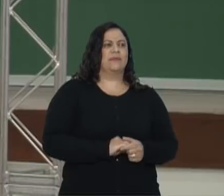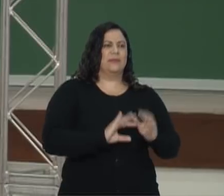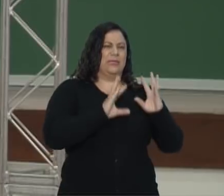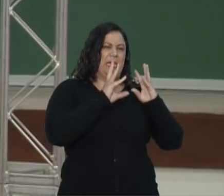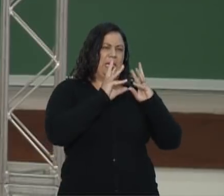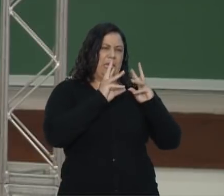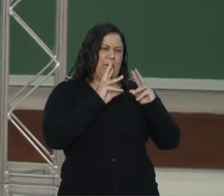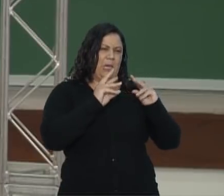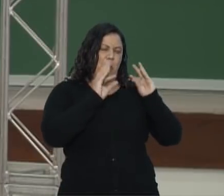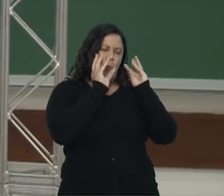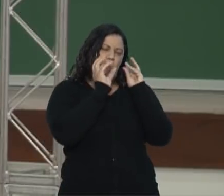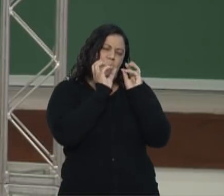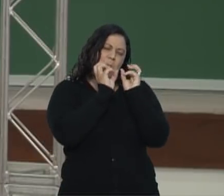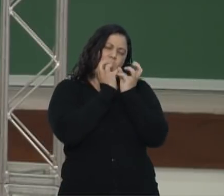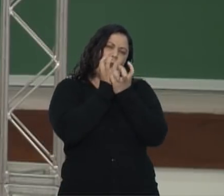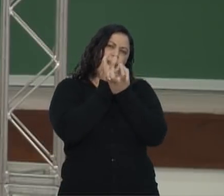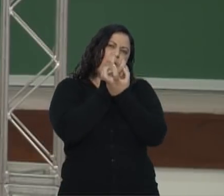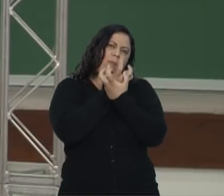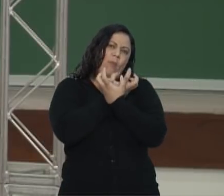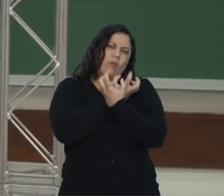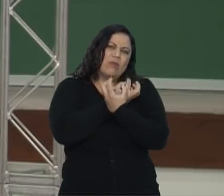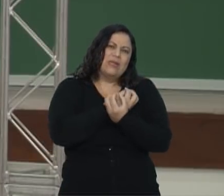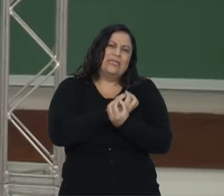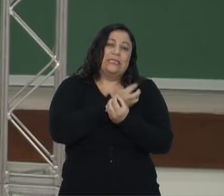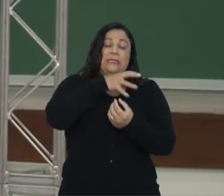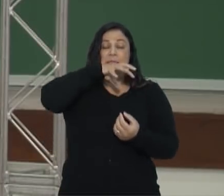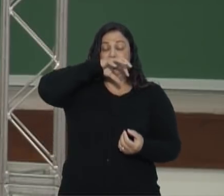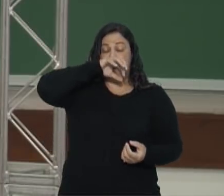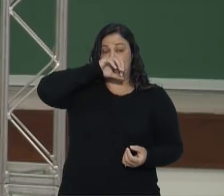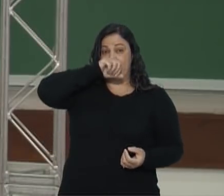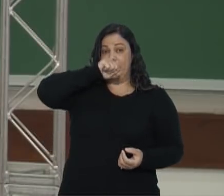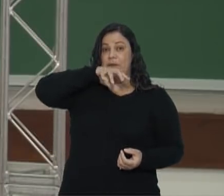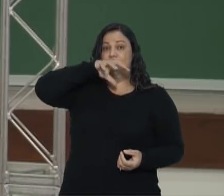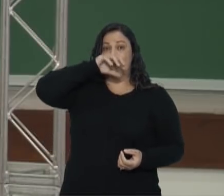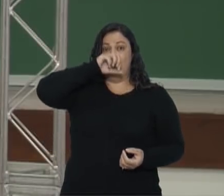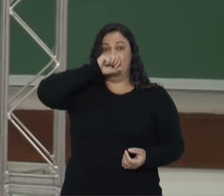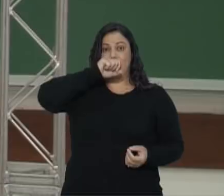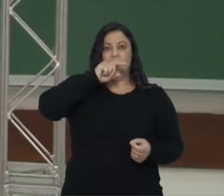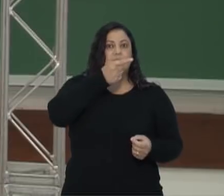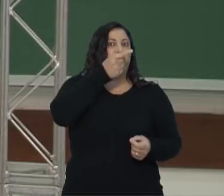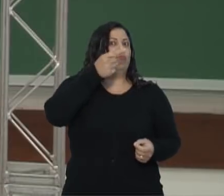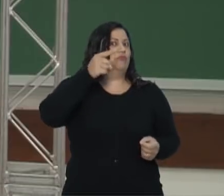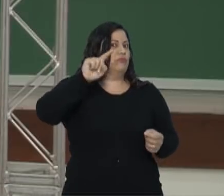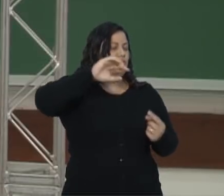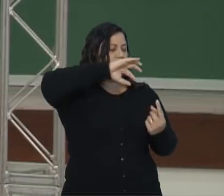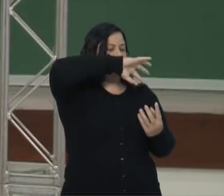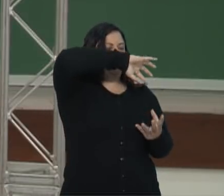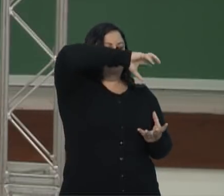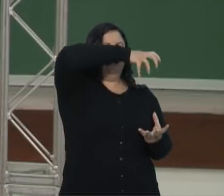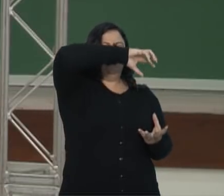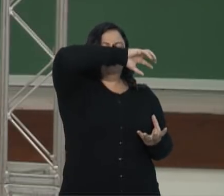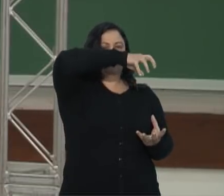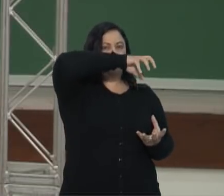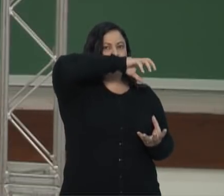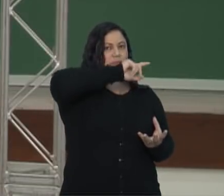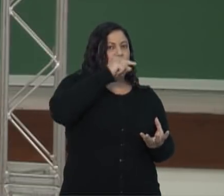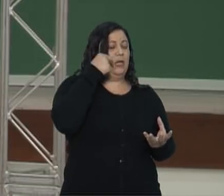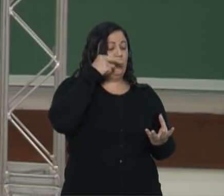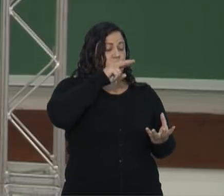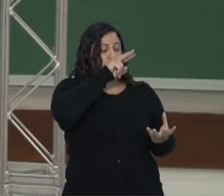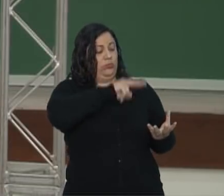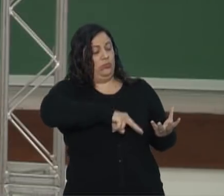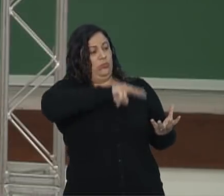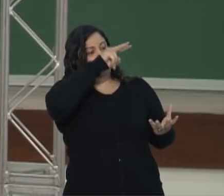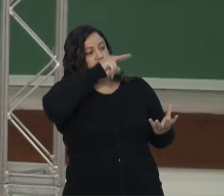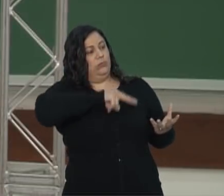mais murchinha, vai estar com um odor característico, por isso que não é para abrir essa tampa. Eu quero que vocês só